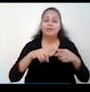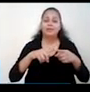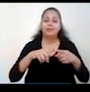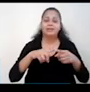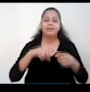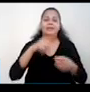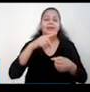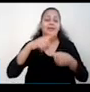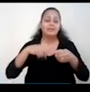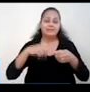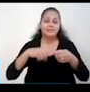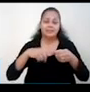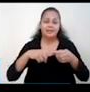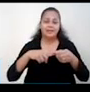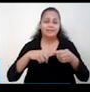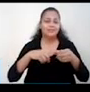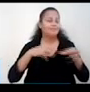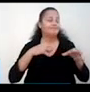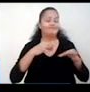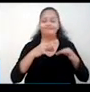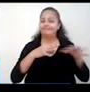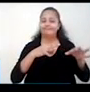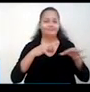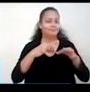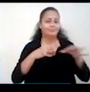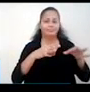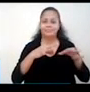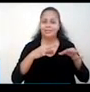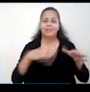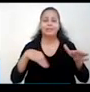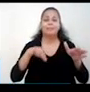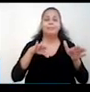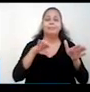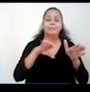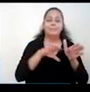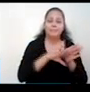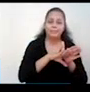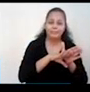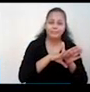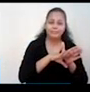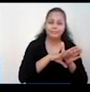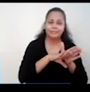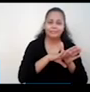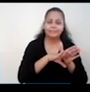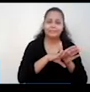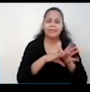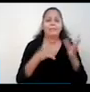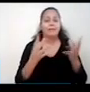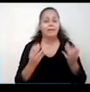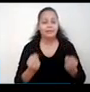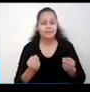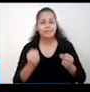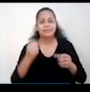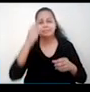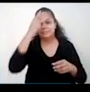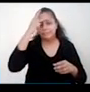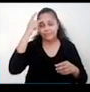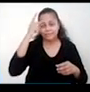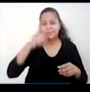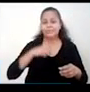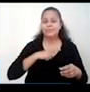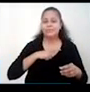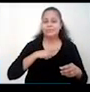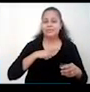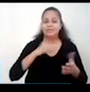esse contingente de pessoas, não houve planejamento. Então, ocasionou aí um crescimento desordenado, né, repleto de desigualdades.